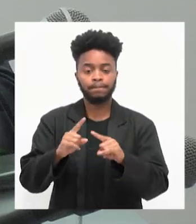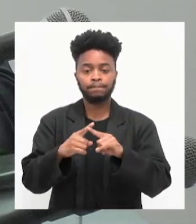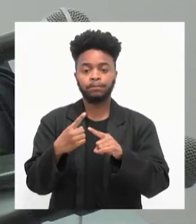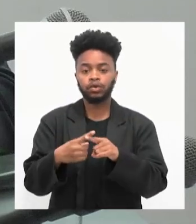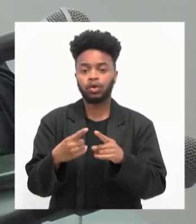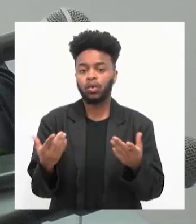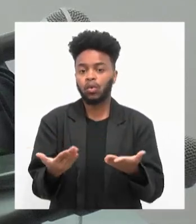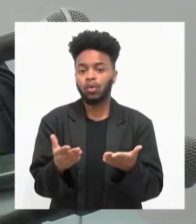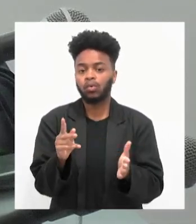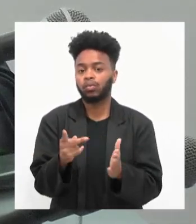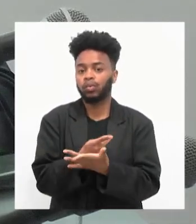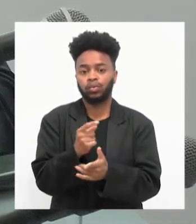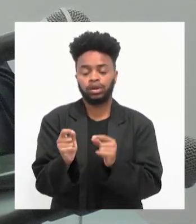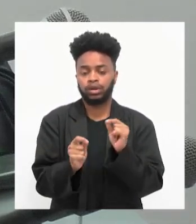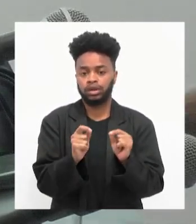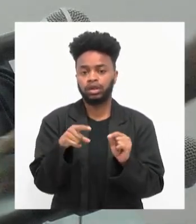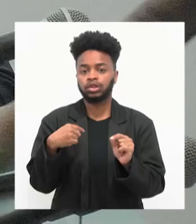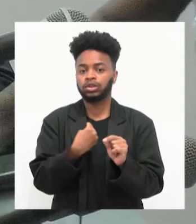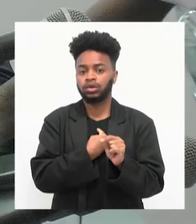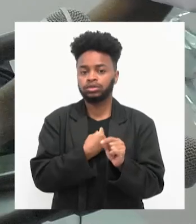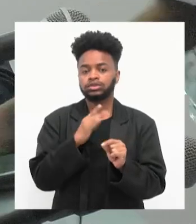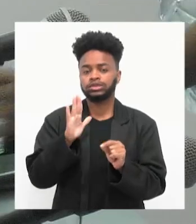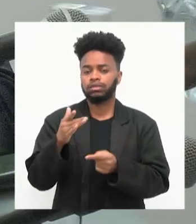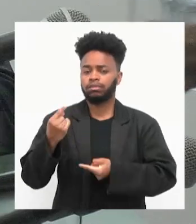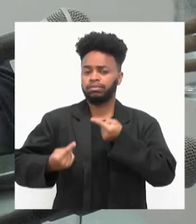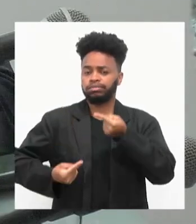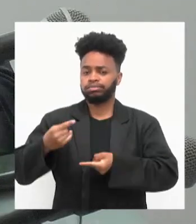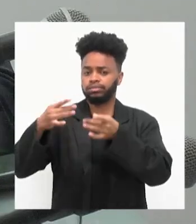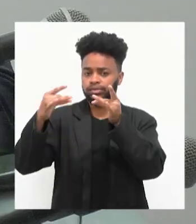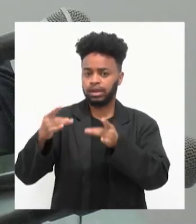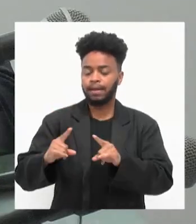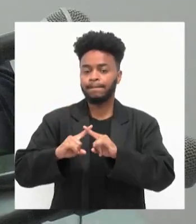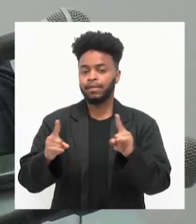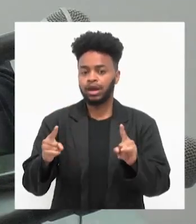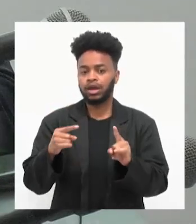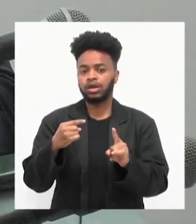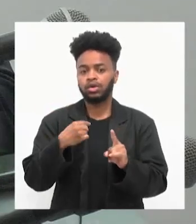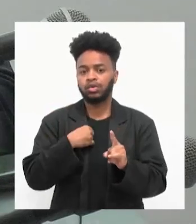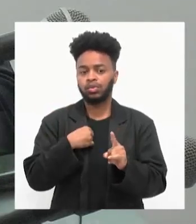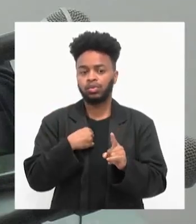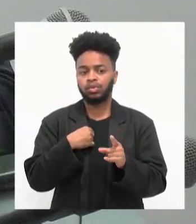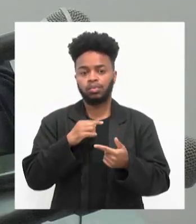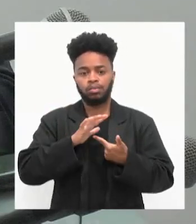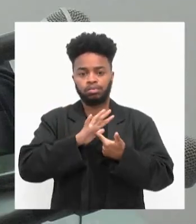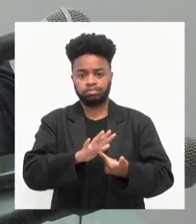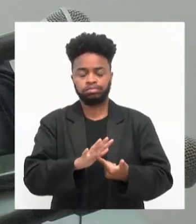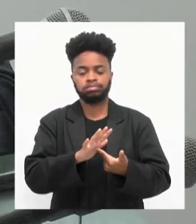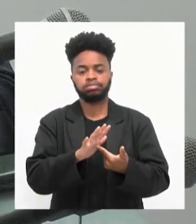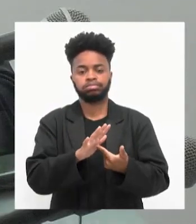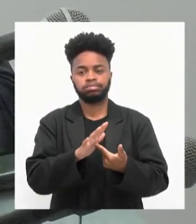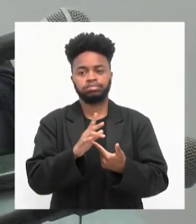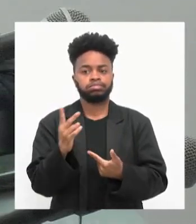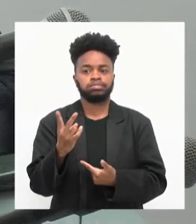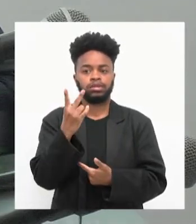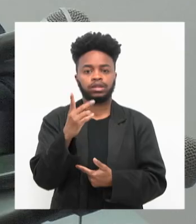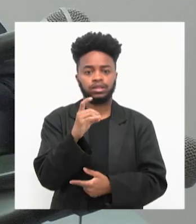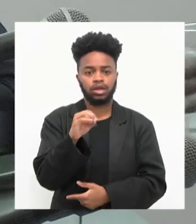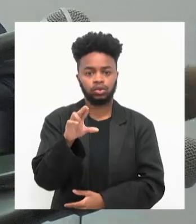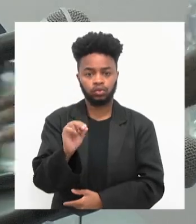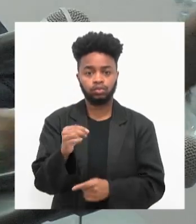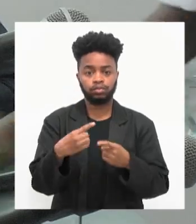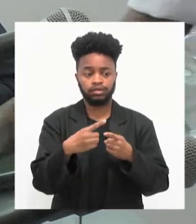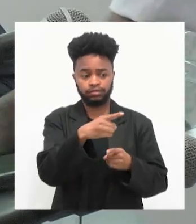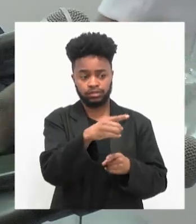hoje, que fica aqui, nós que já tivemos muitos embates, mas fica aqui o meu reconhecimento ao DETRO, e o senhor prontamente nos atendeu